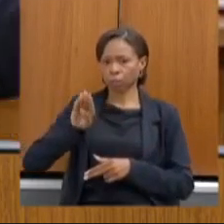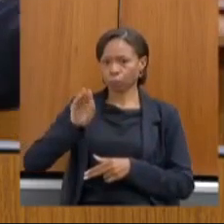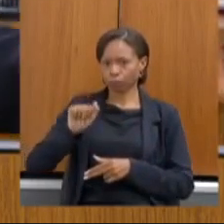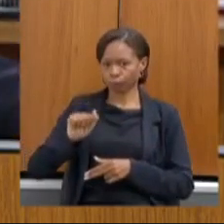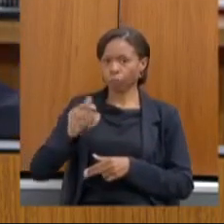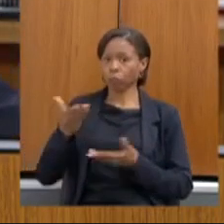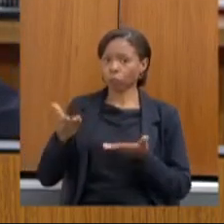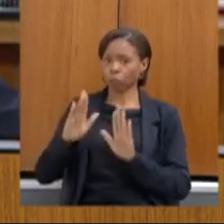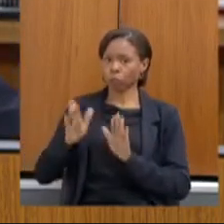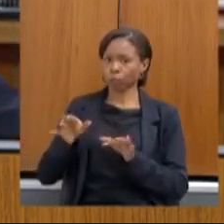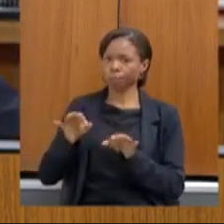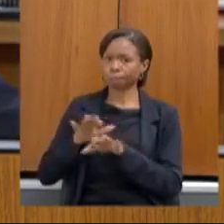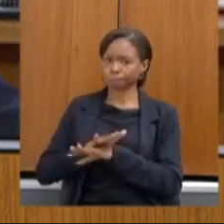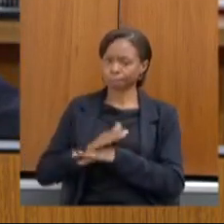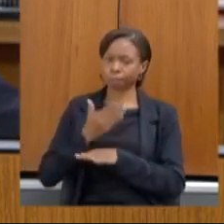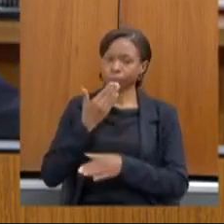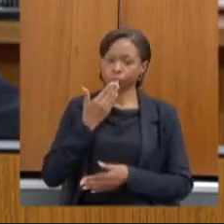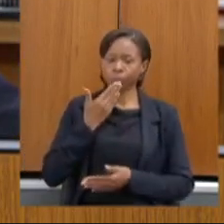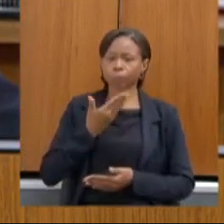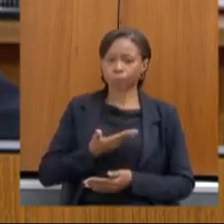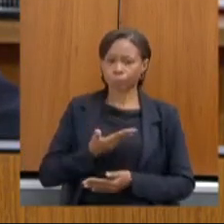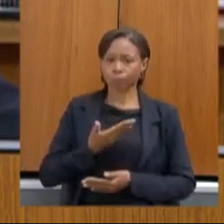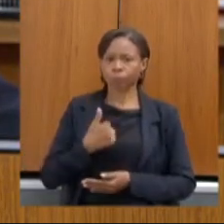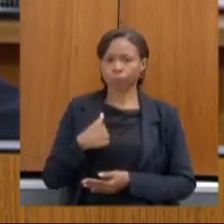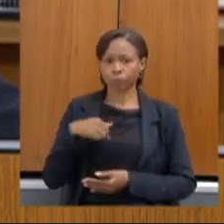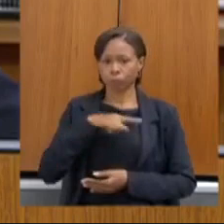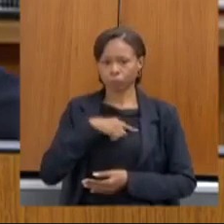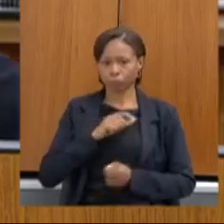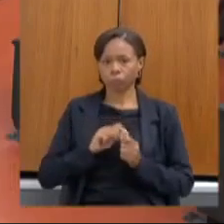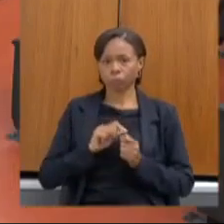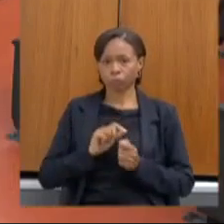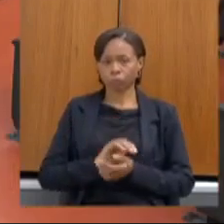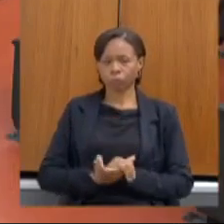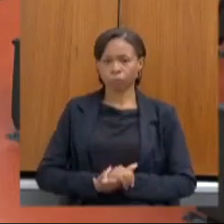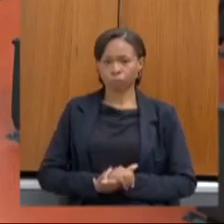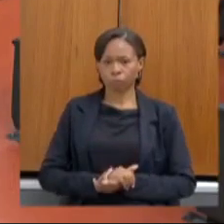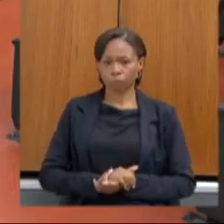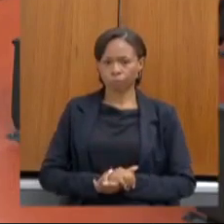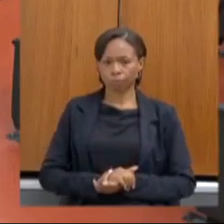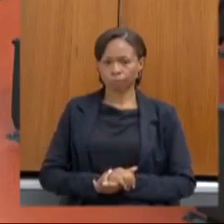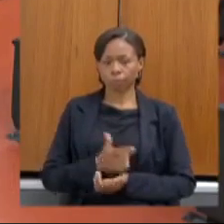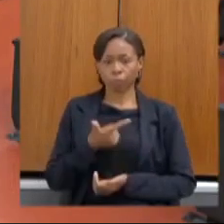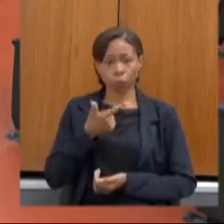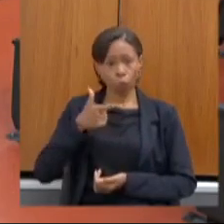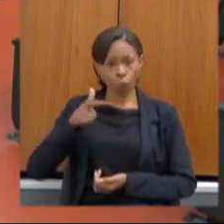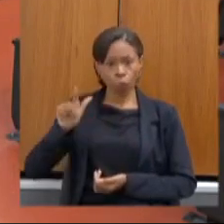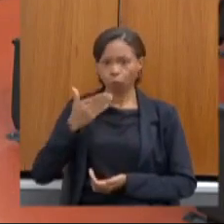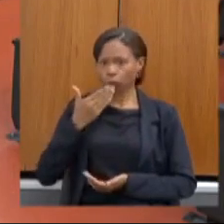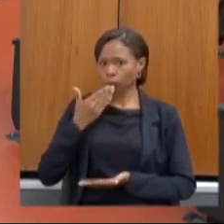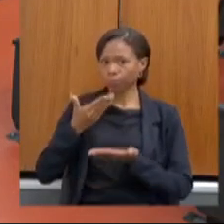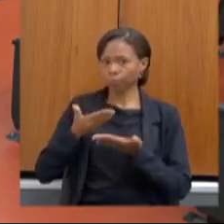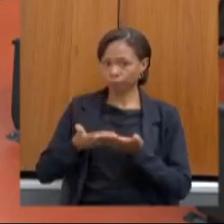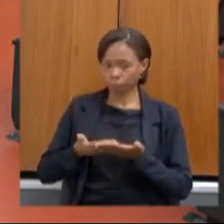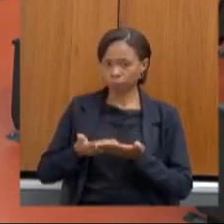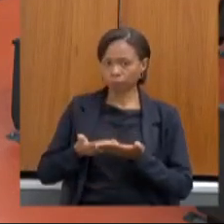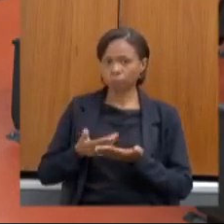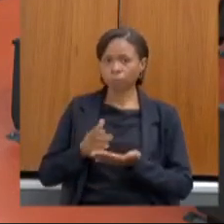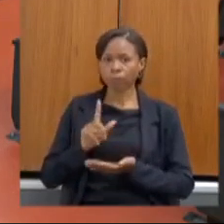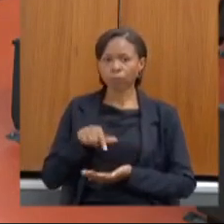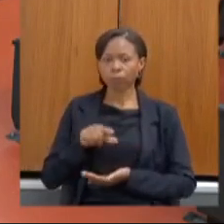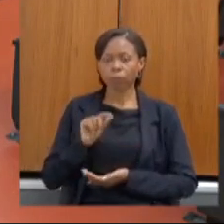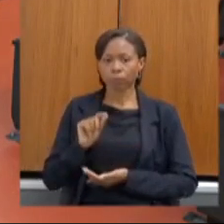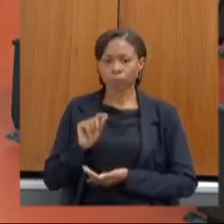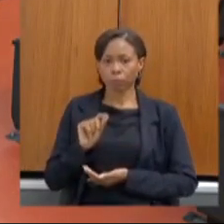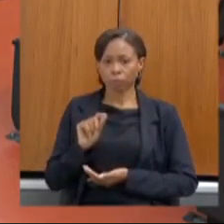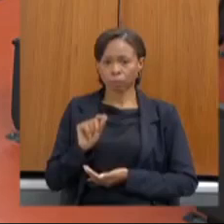Esse é um requerimento ao sua autoria e e o outro requerimento o presidente